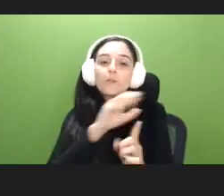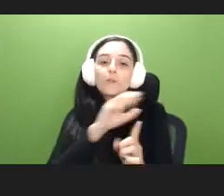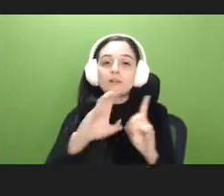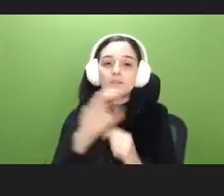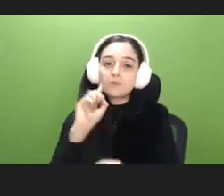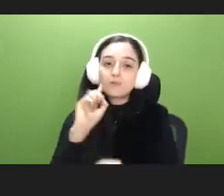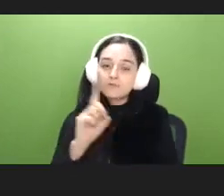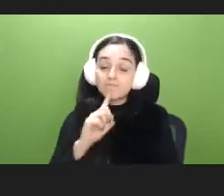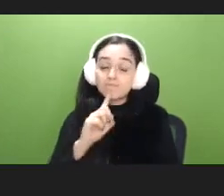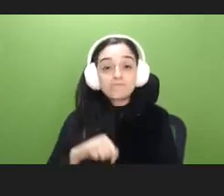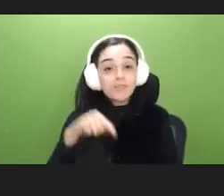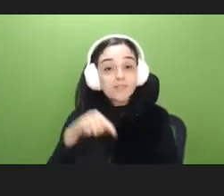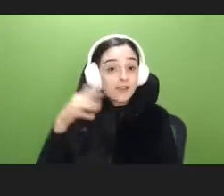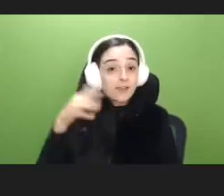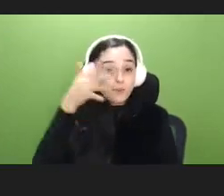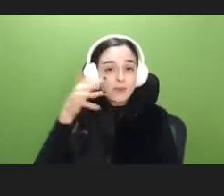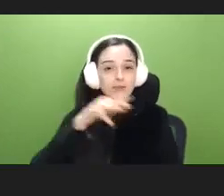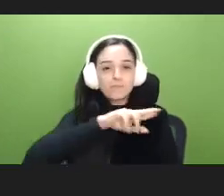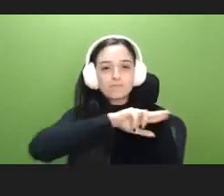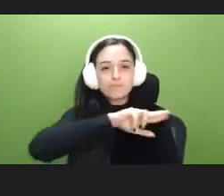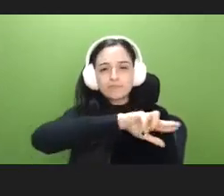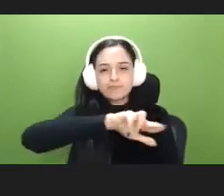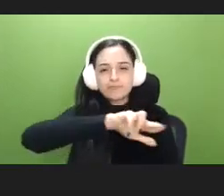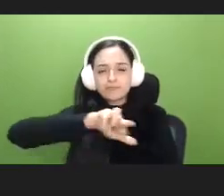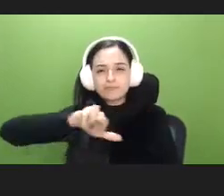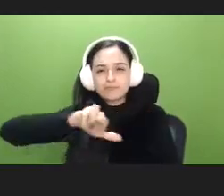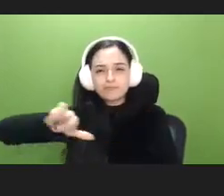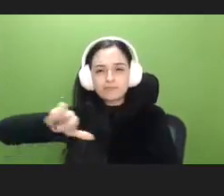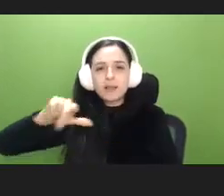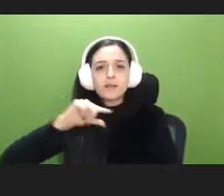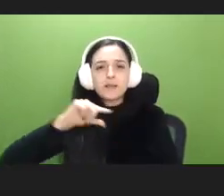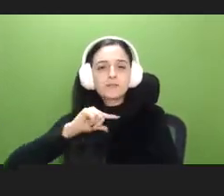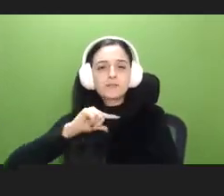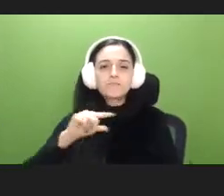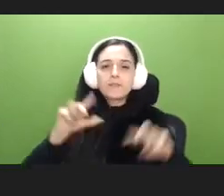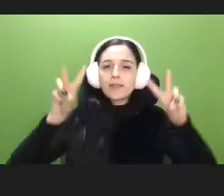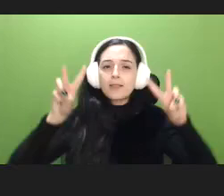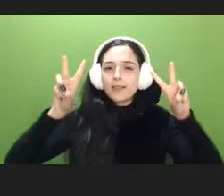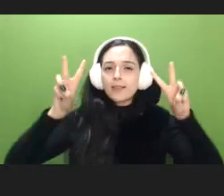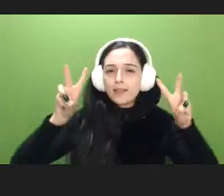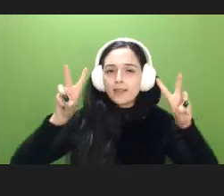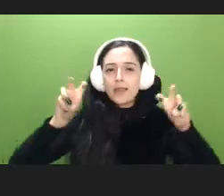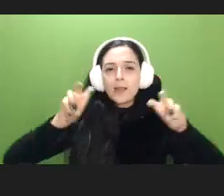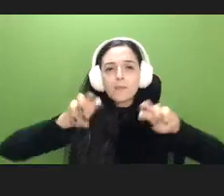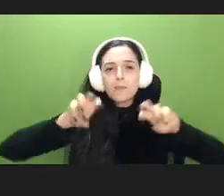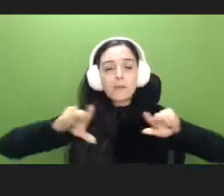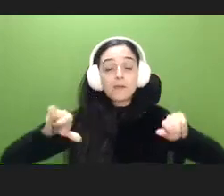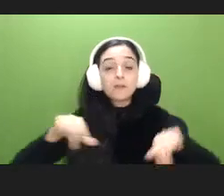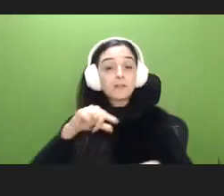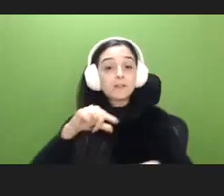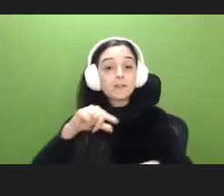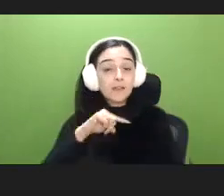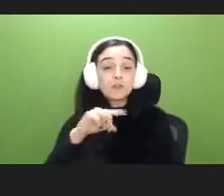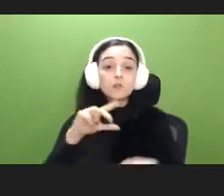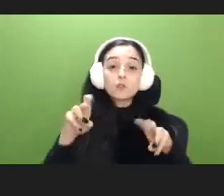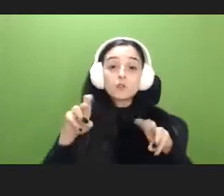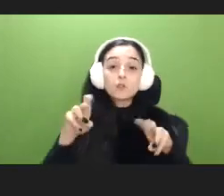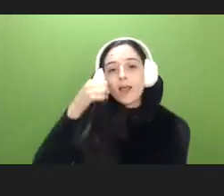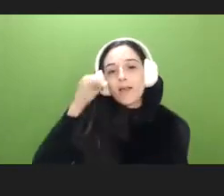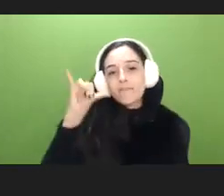saúde que compartilham conhecimentos importantes sobre prevenção, promoção da saúde e qualidade de